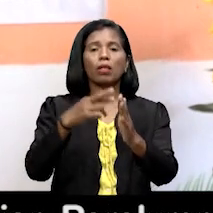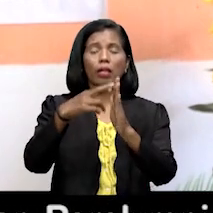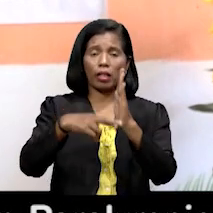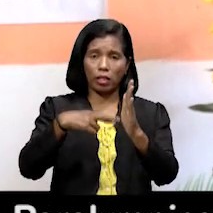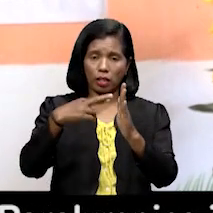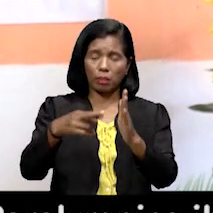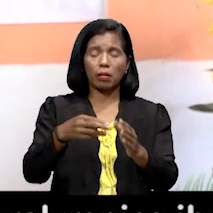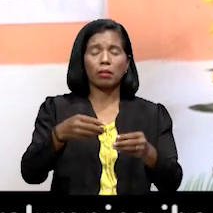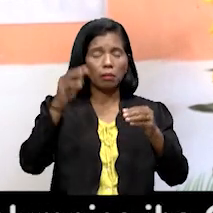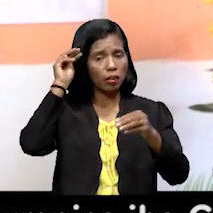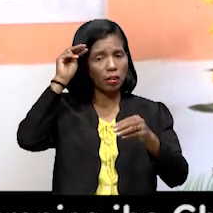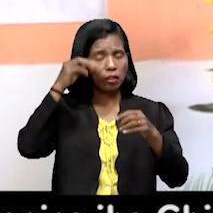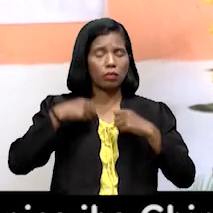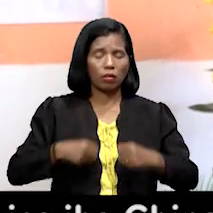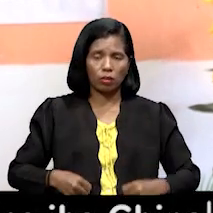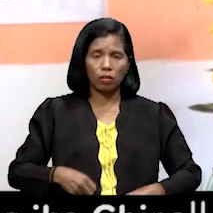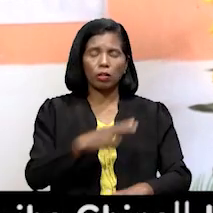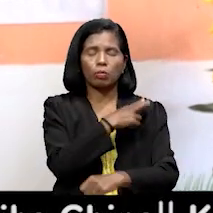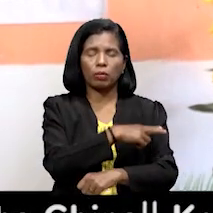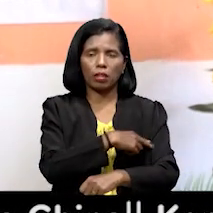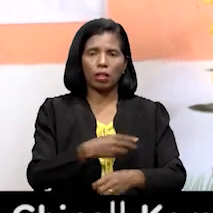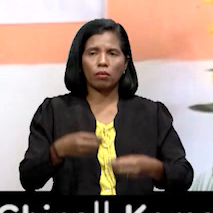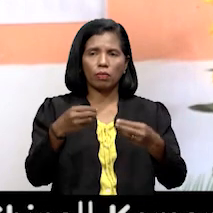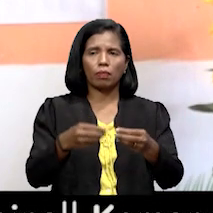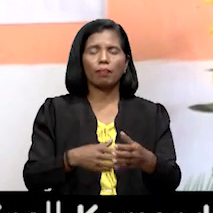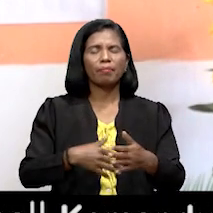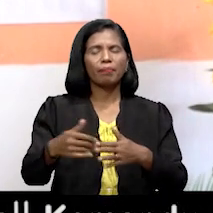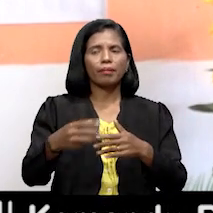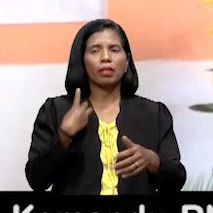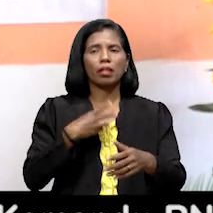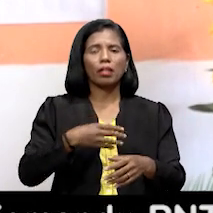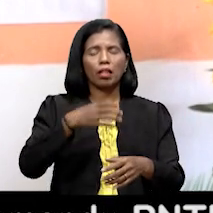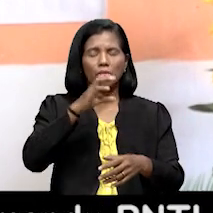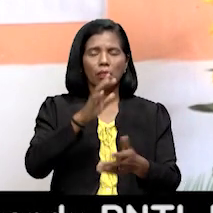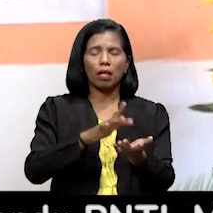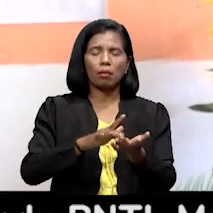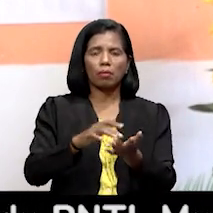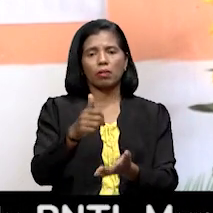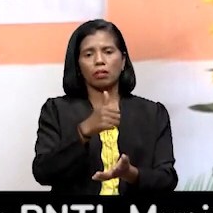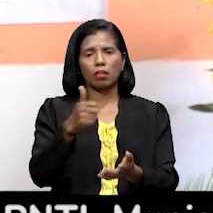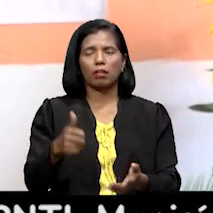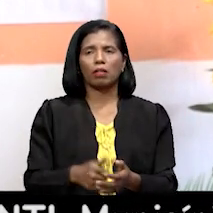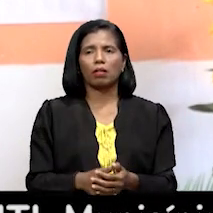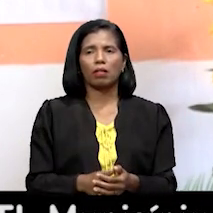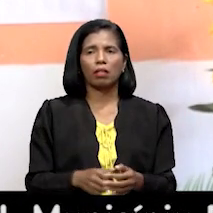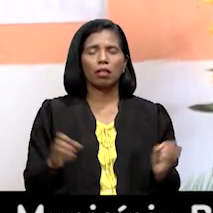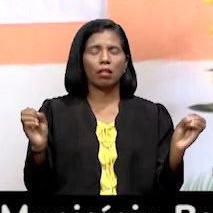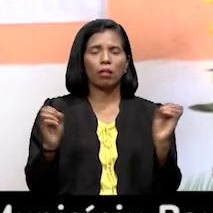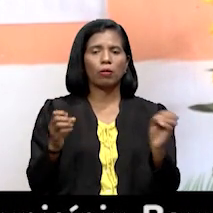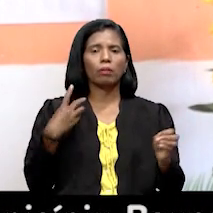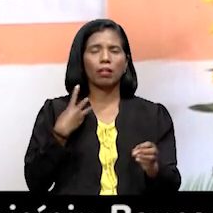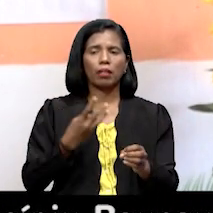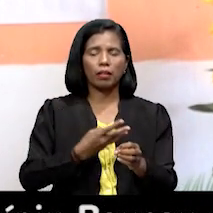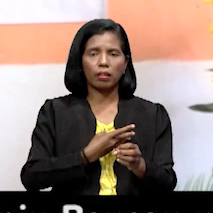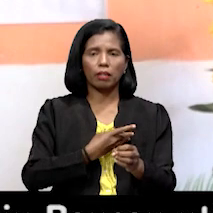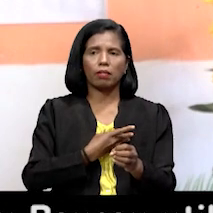tuir buat ne bemak e mais tudo tama da labar kita consumo ai moro balu ne bema da la ruma la os baitania